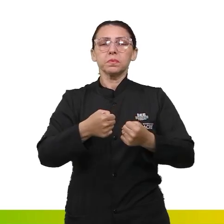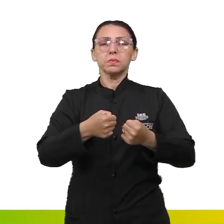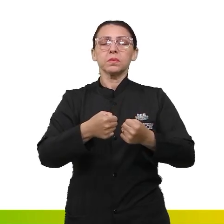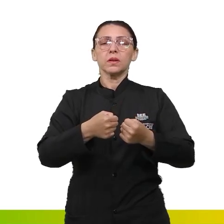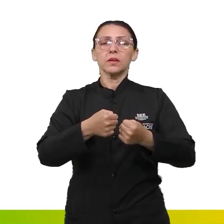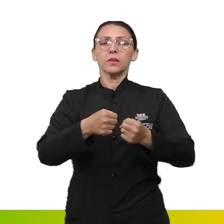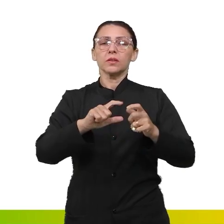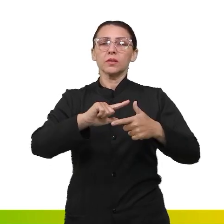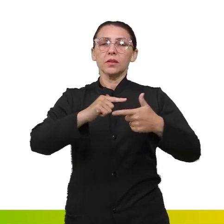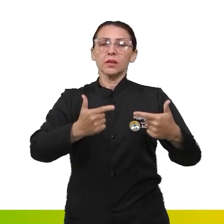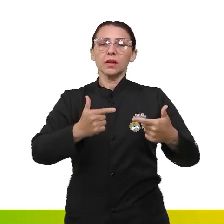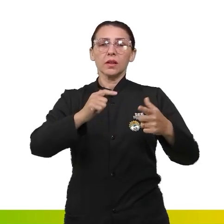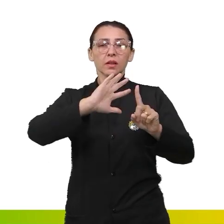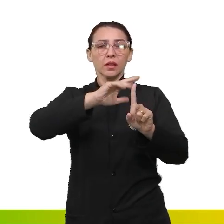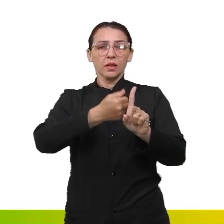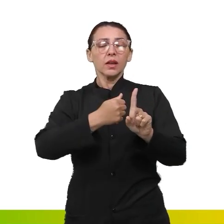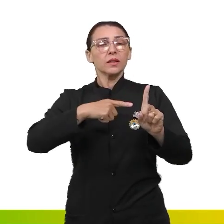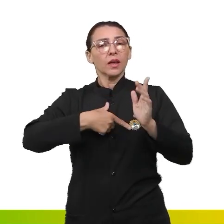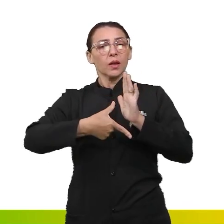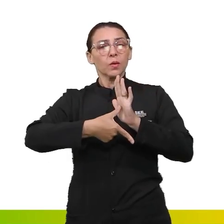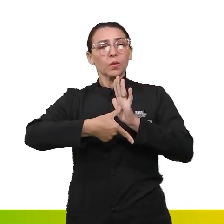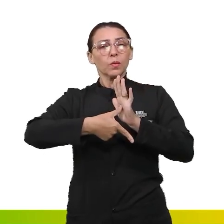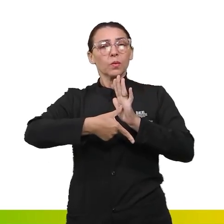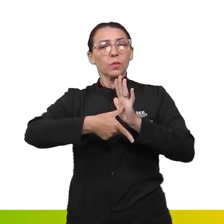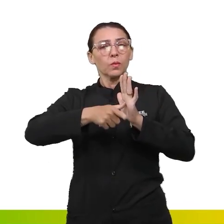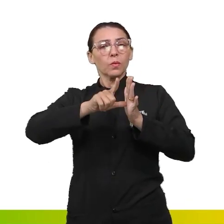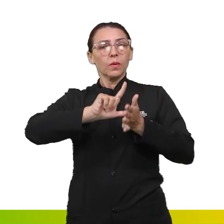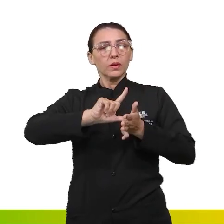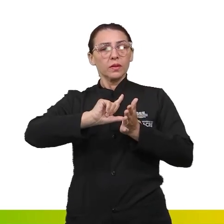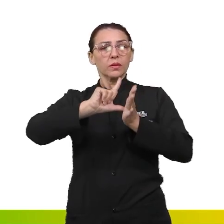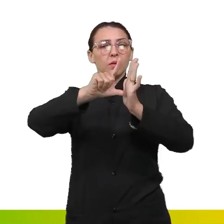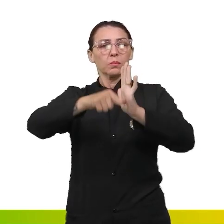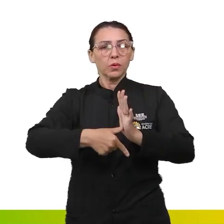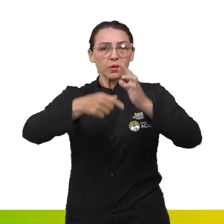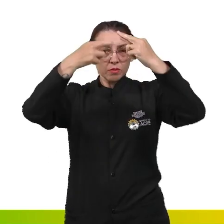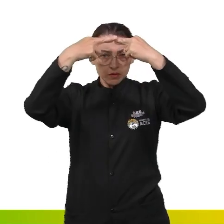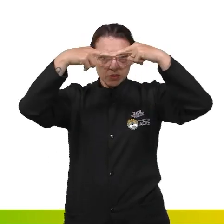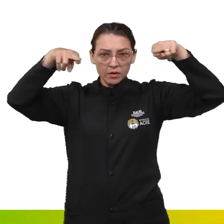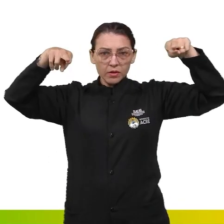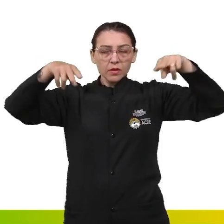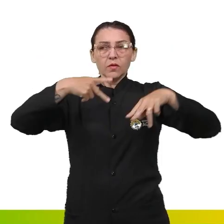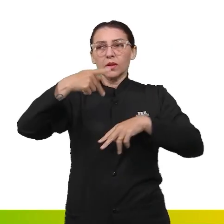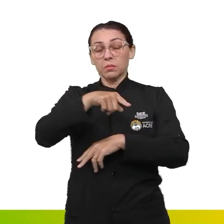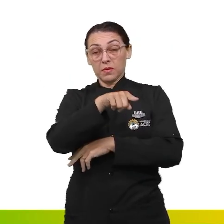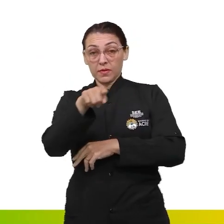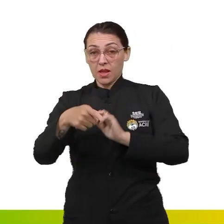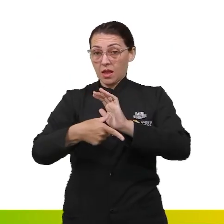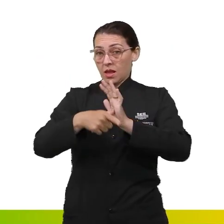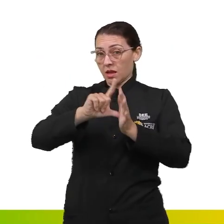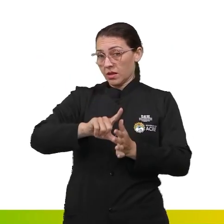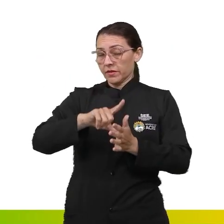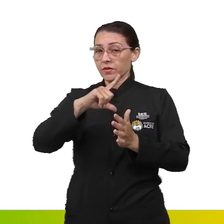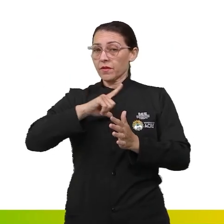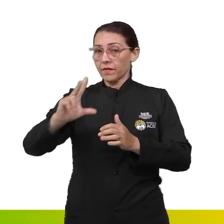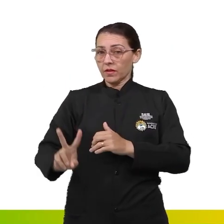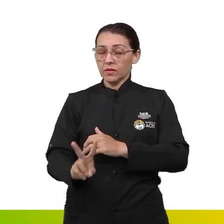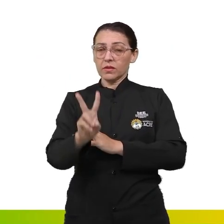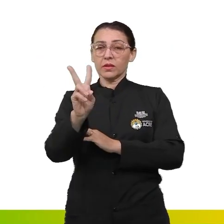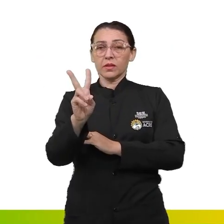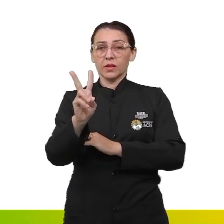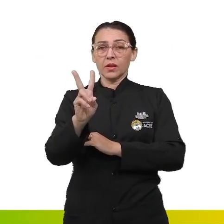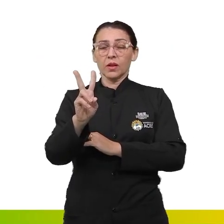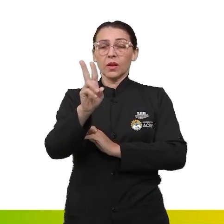Nas artes existe o antes e o depois do Renascimento. Como eu falei para vocês, antes nós tínhamos a valorização